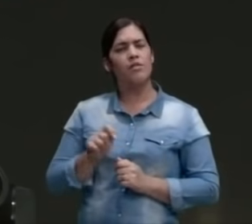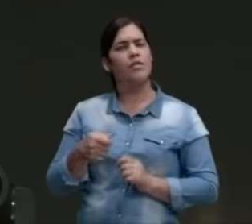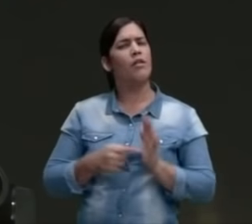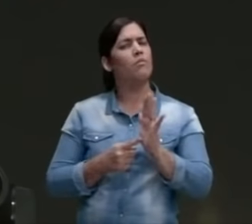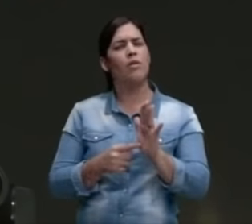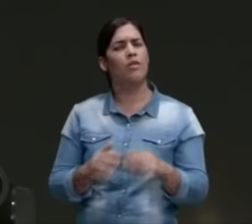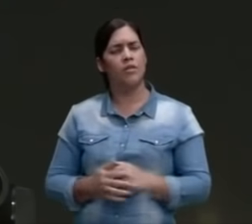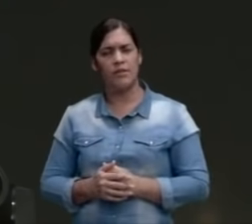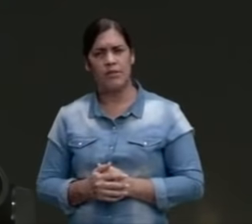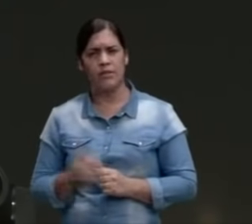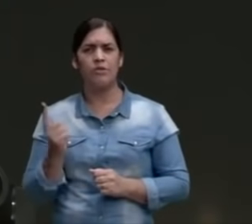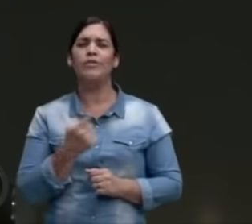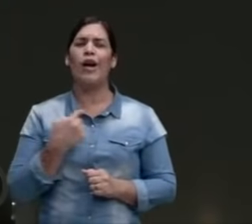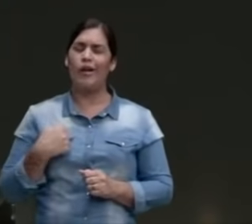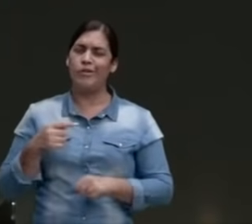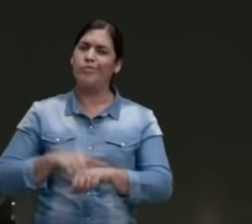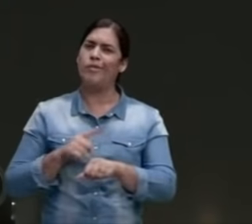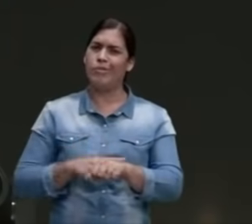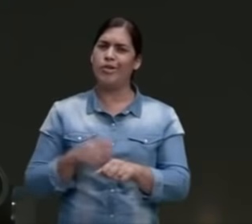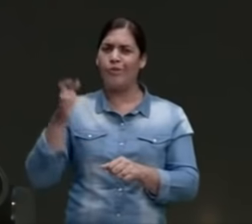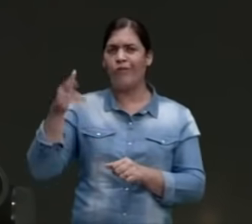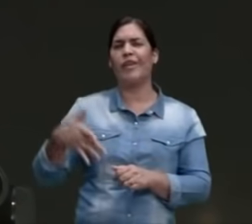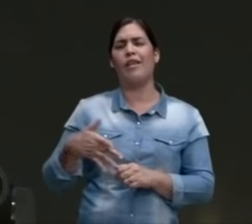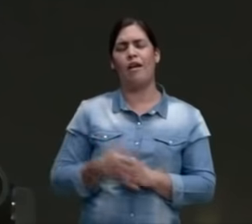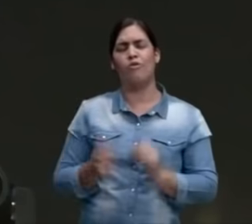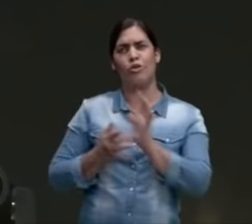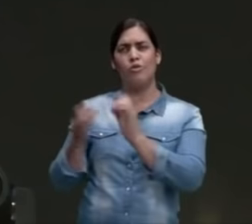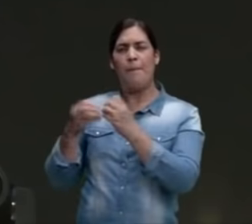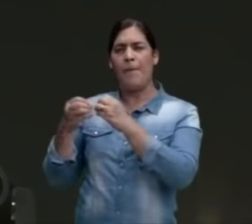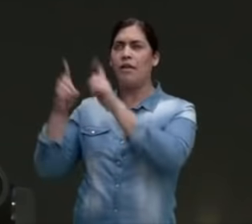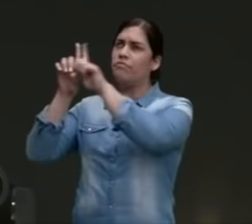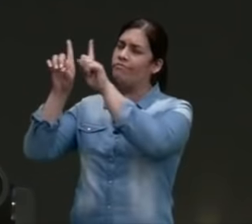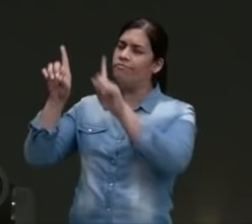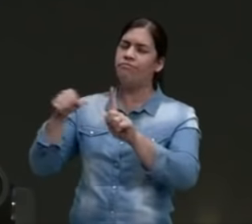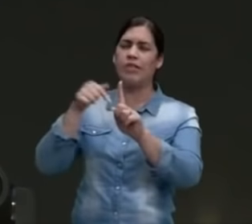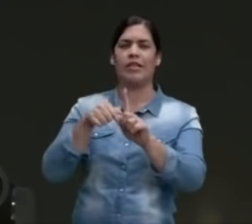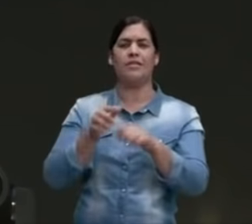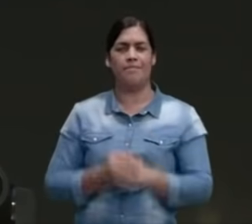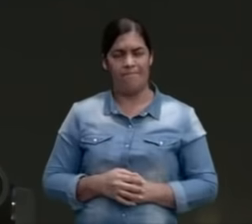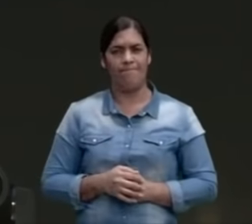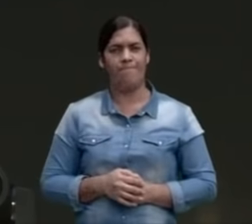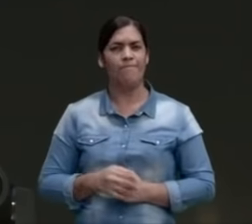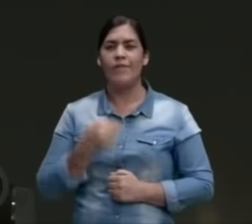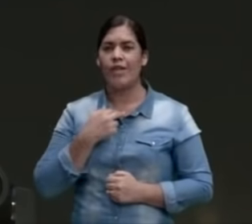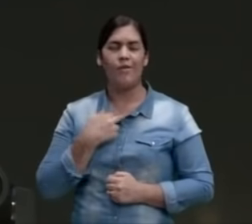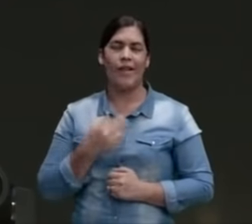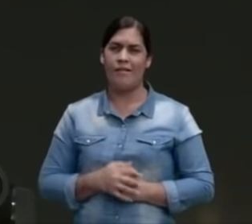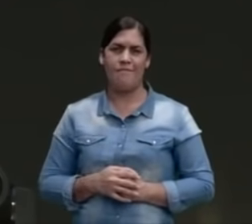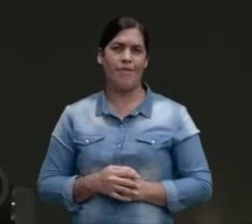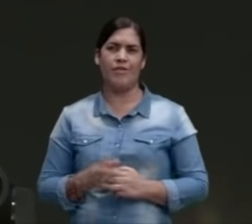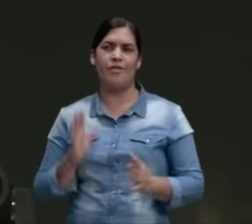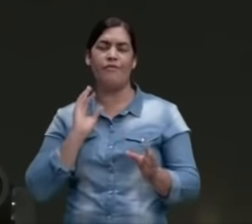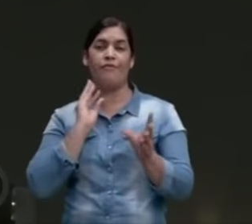estamos realmente no fim dos tempos é que nós estamos sendo controlados. Não tem como você fugir disso. Você pode, lógico,